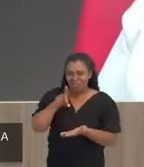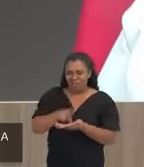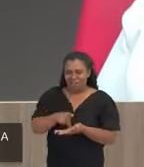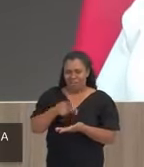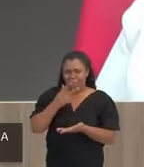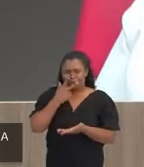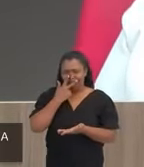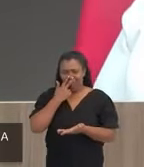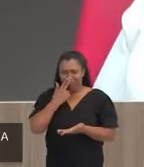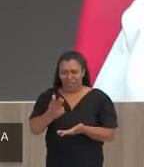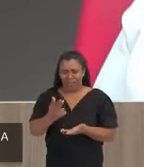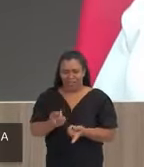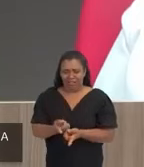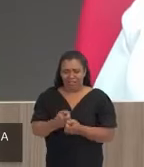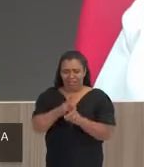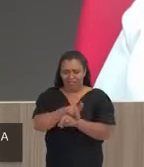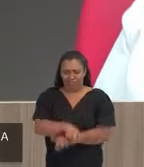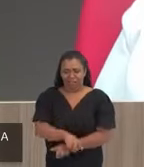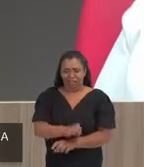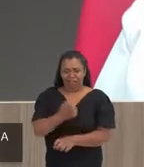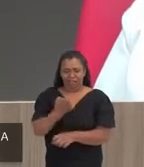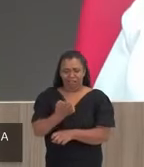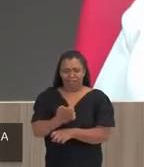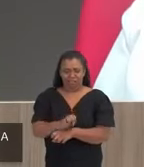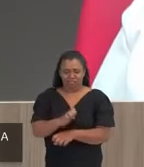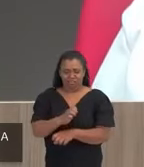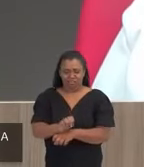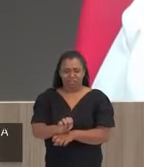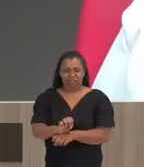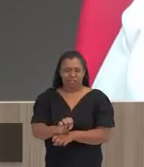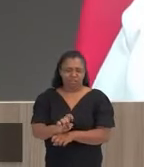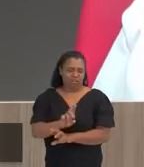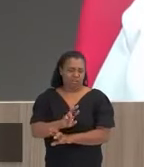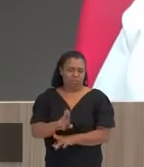desconfiguradas de estágio para relação de emprego.